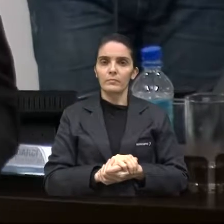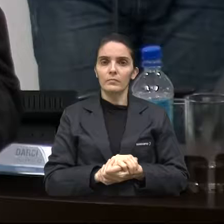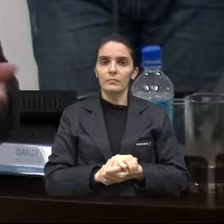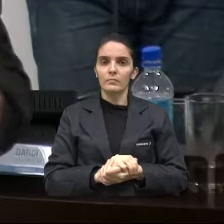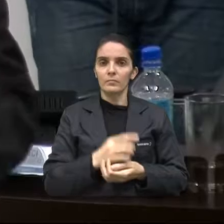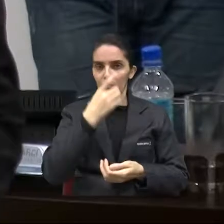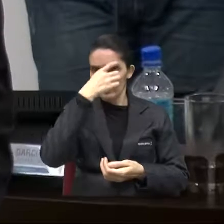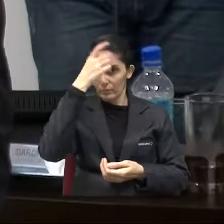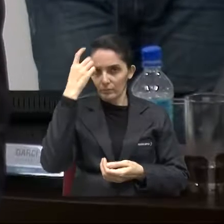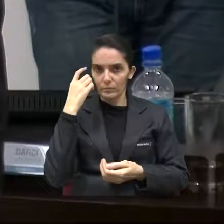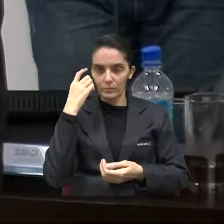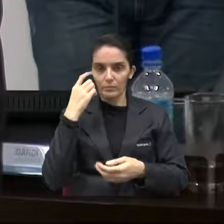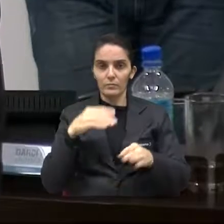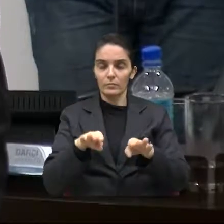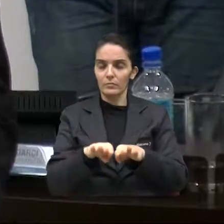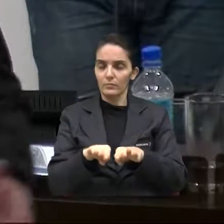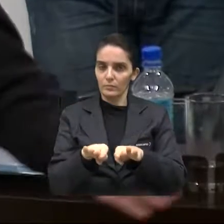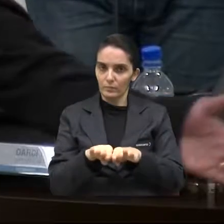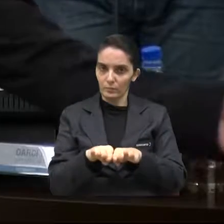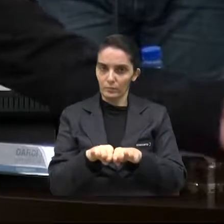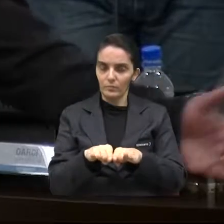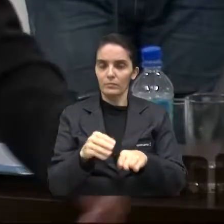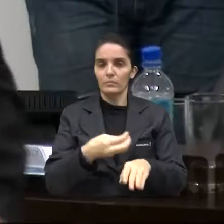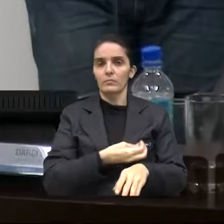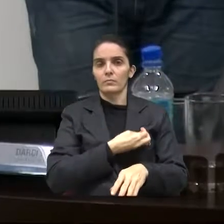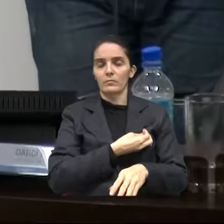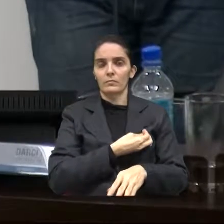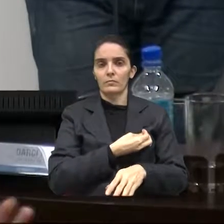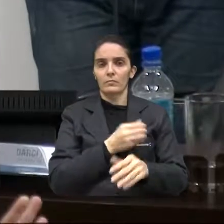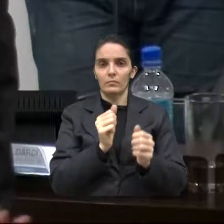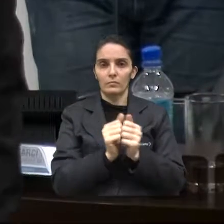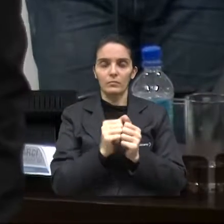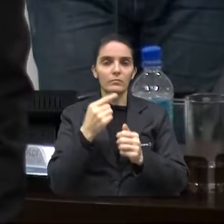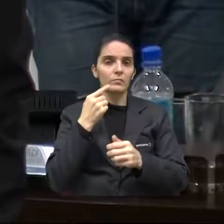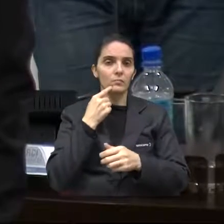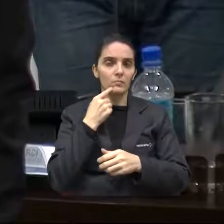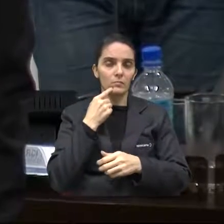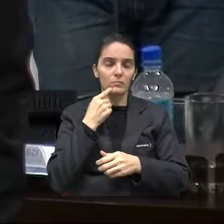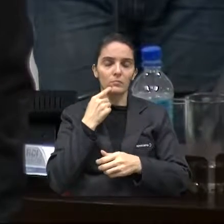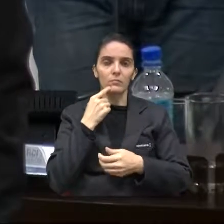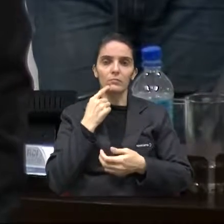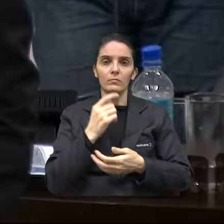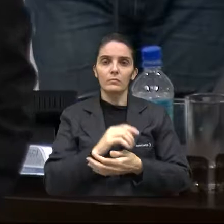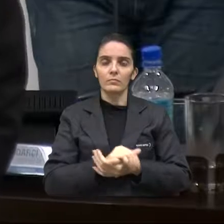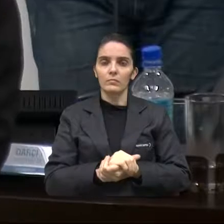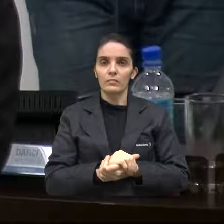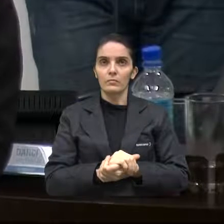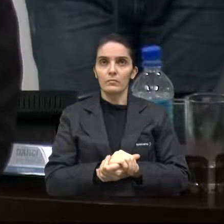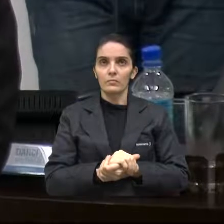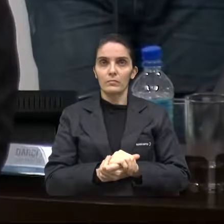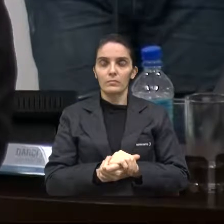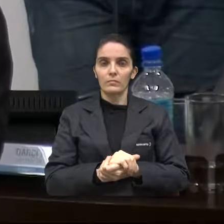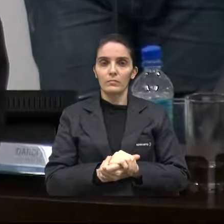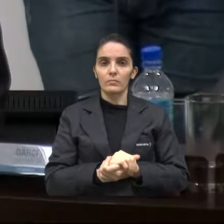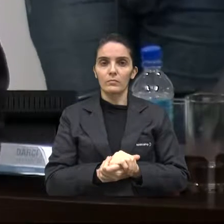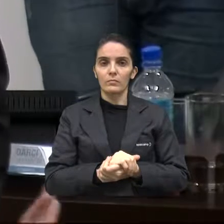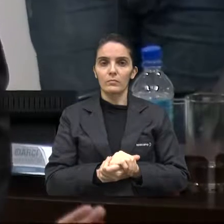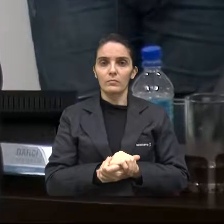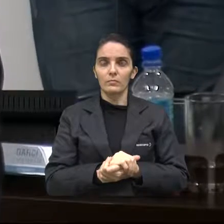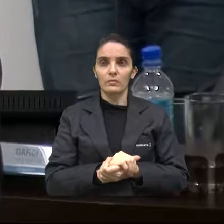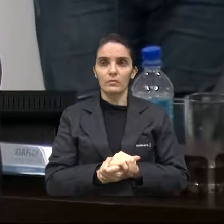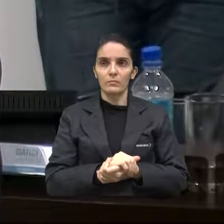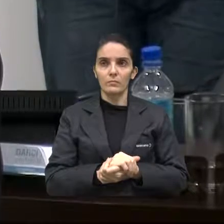Marco Xavier, que também esteve presente juntamente com o Cleiton Silva também. E uma das